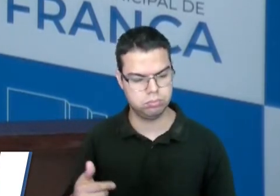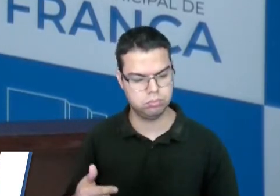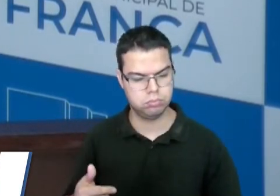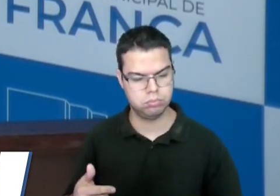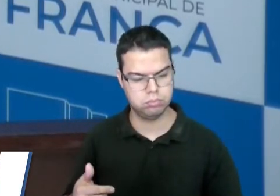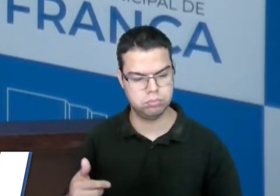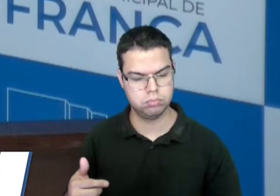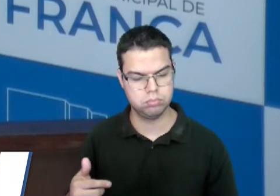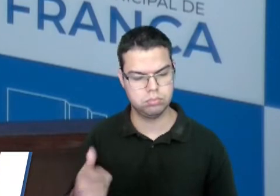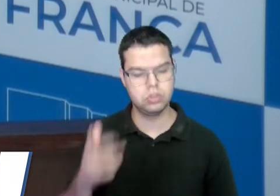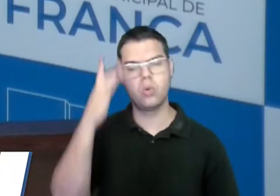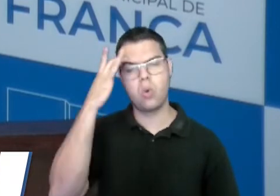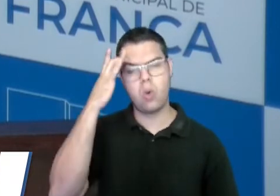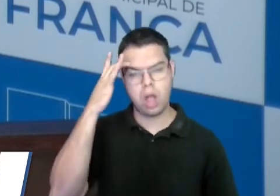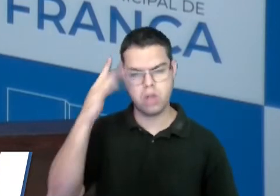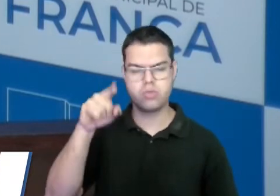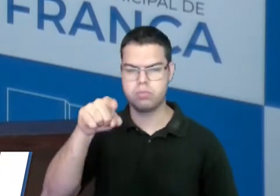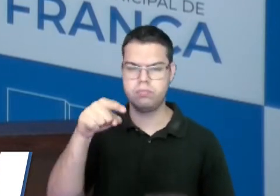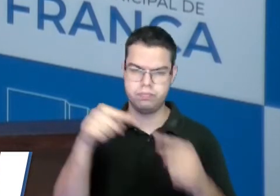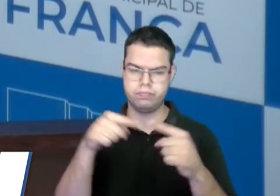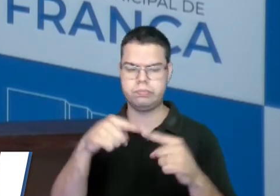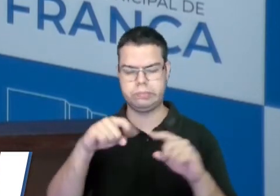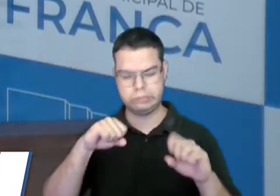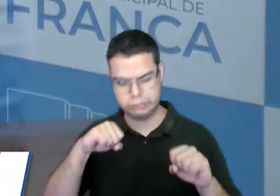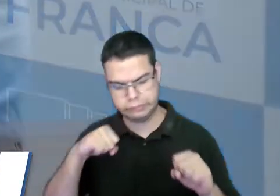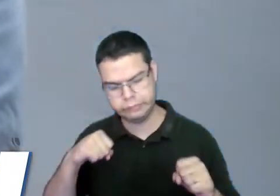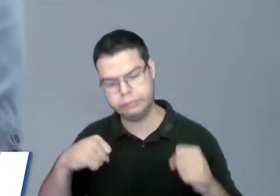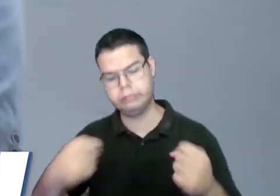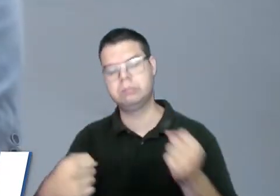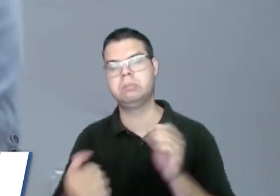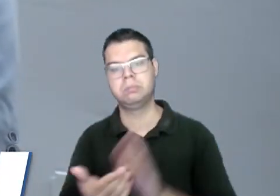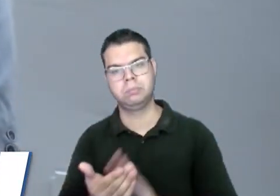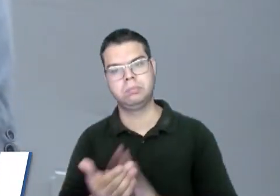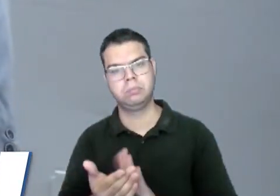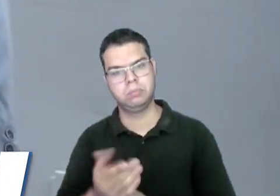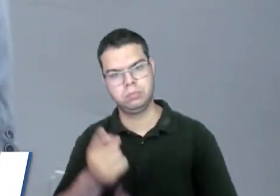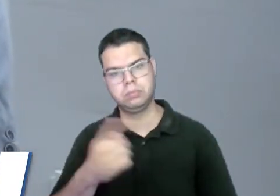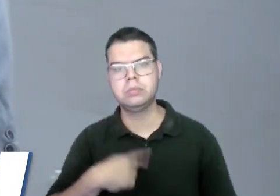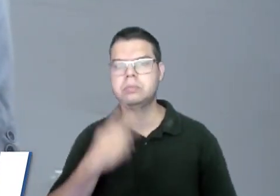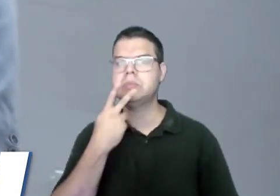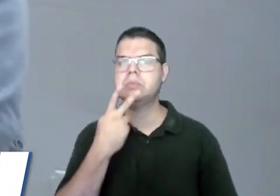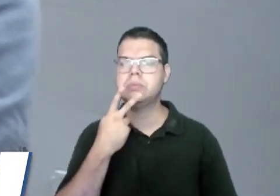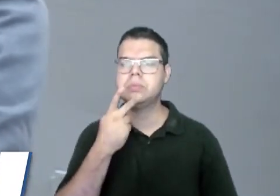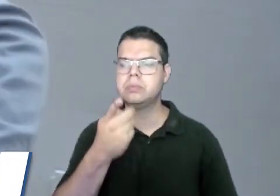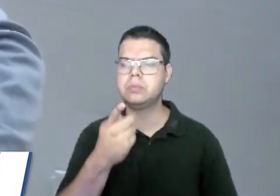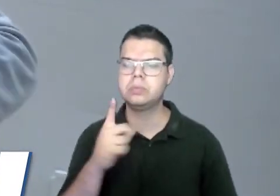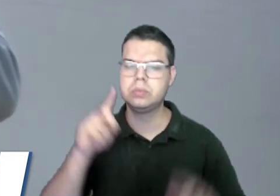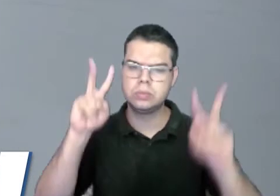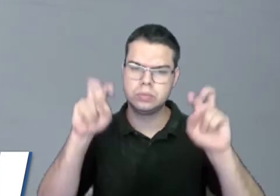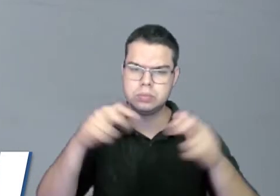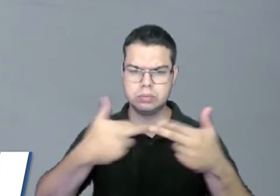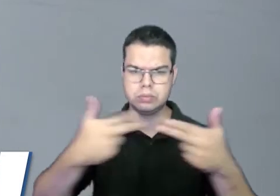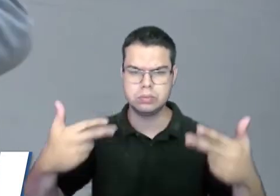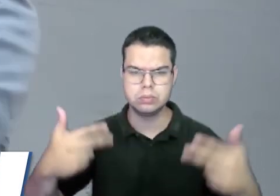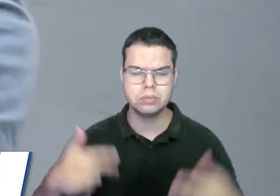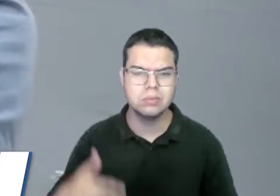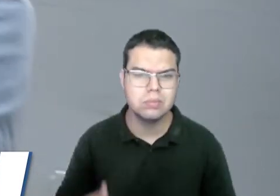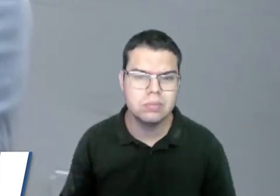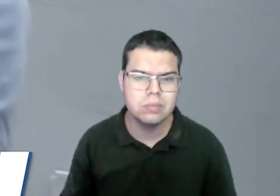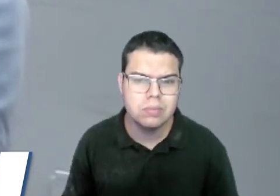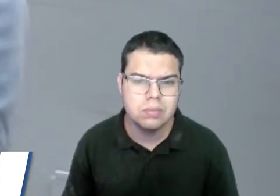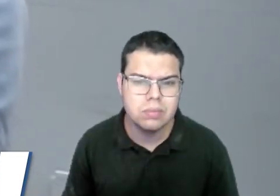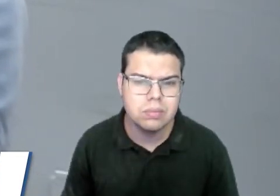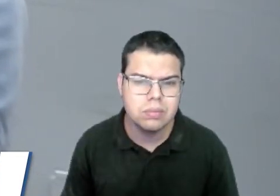uma dedicação. E... quando eu falo com os meus amigos, que eu converso, eu sempre faço